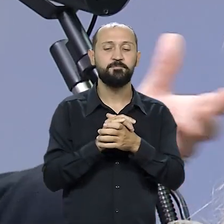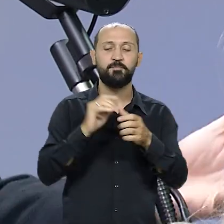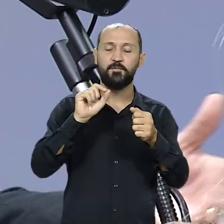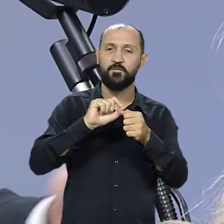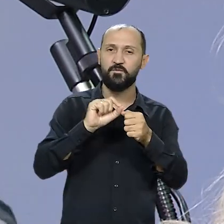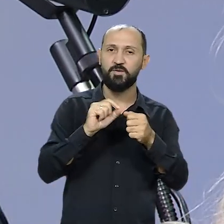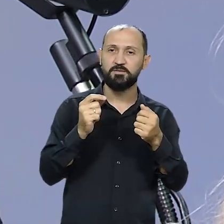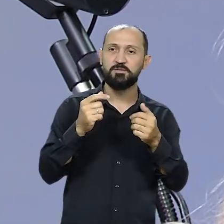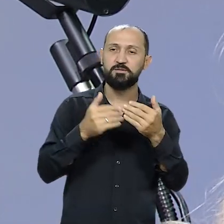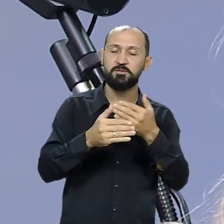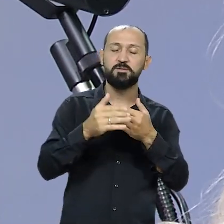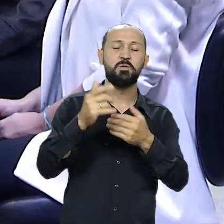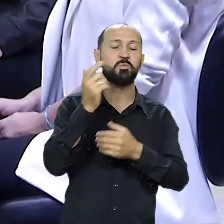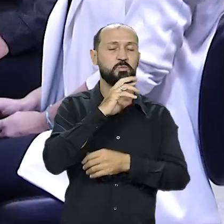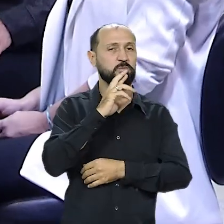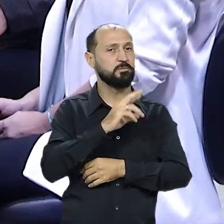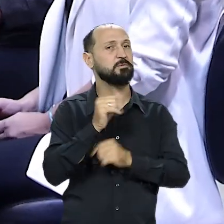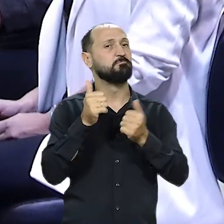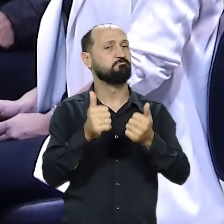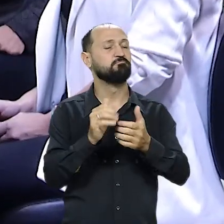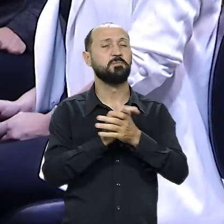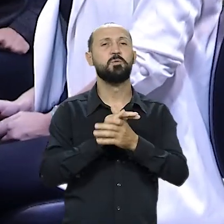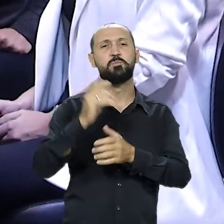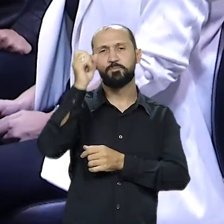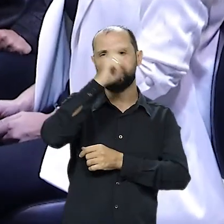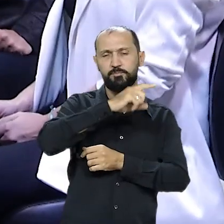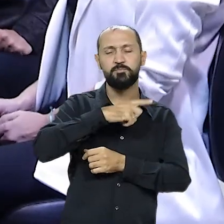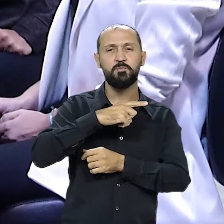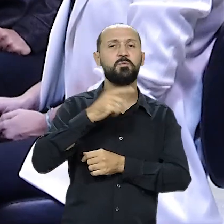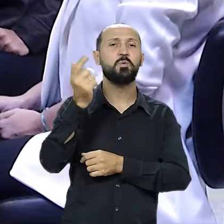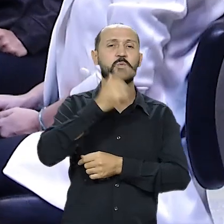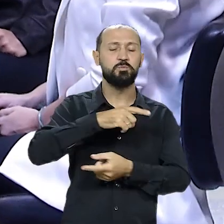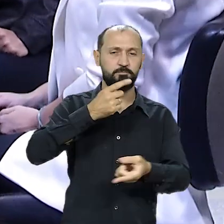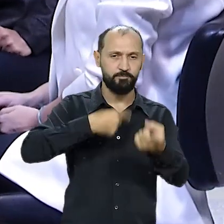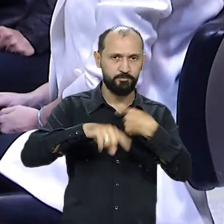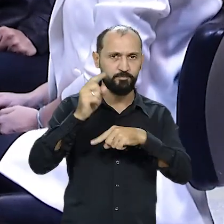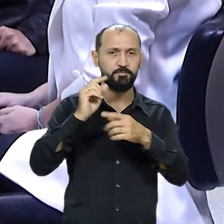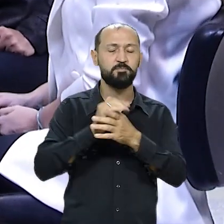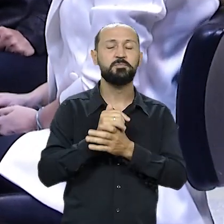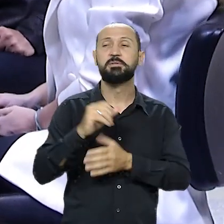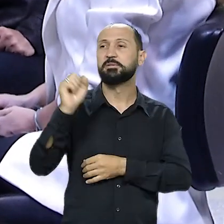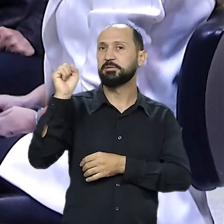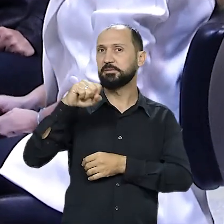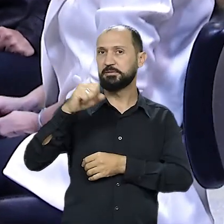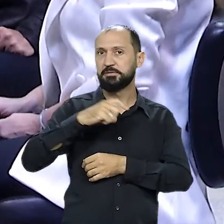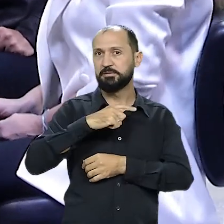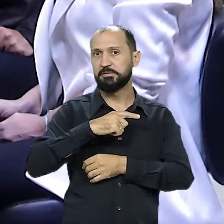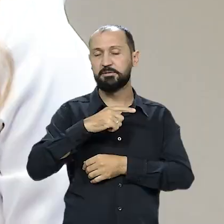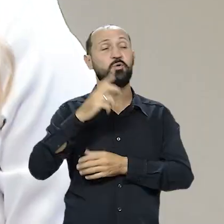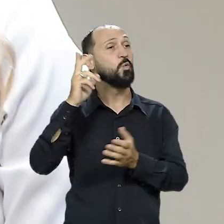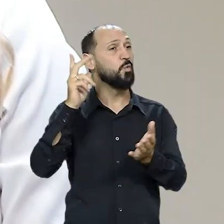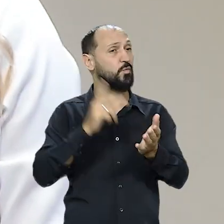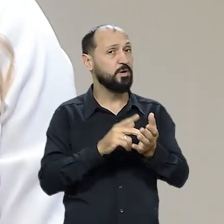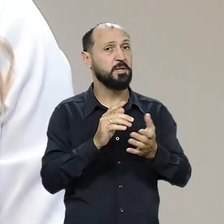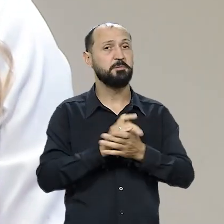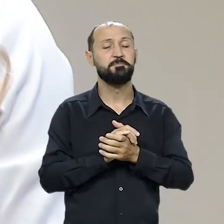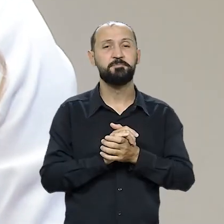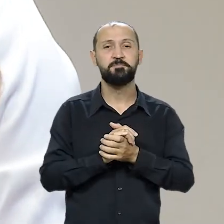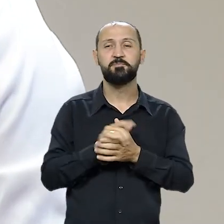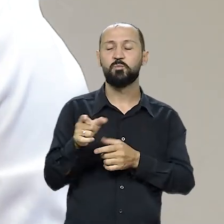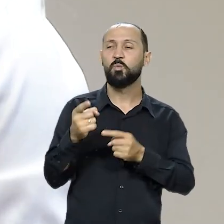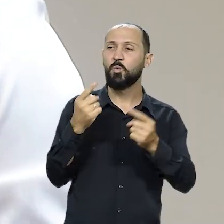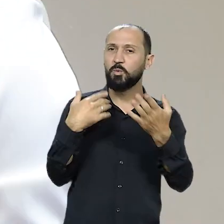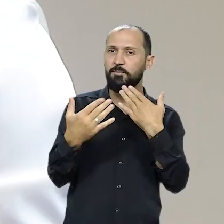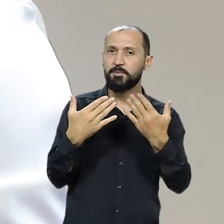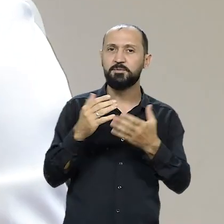realizar e tem dado resultado. É um desafio que tem sido superado, eu diria, né, Janaína? Tem sim, Paulo, realmente. Olha, aqui o debate